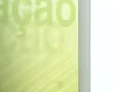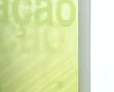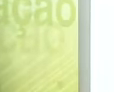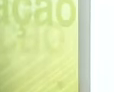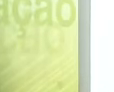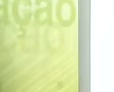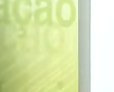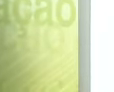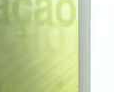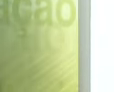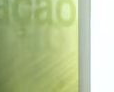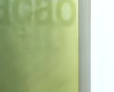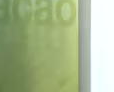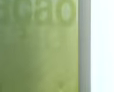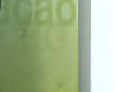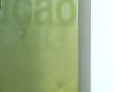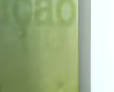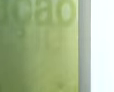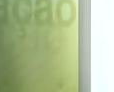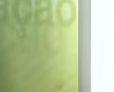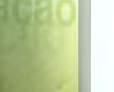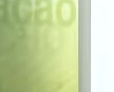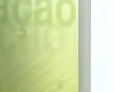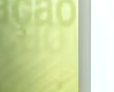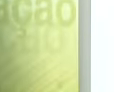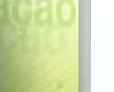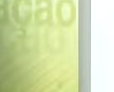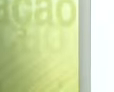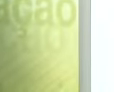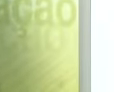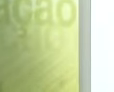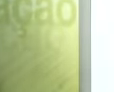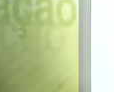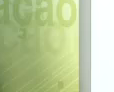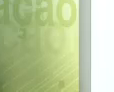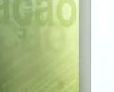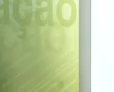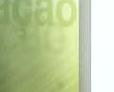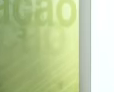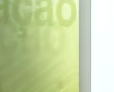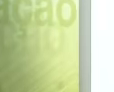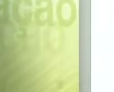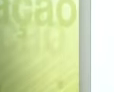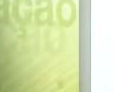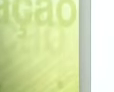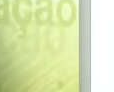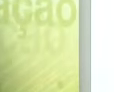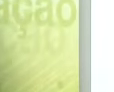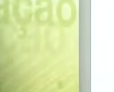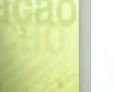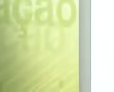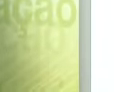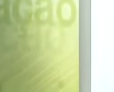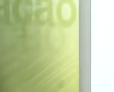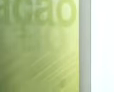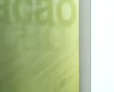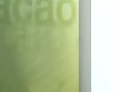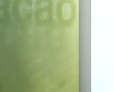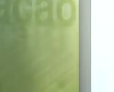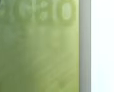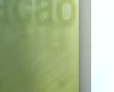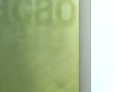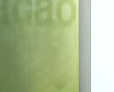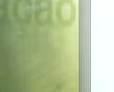processa.html. Existem algumas exceções, claro. No primeiro exemplo, nós vimos que a action possuía um